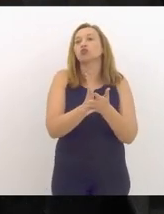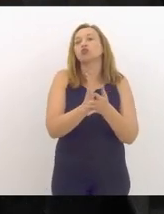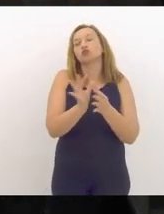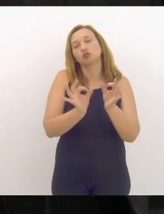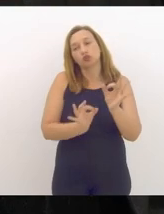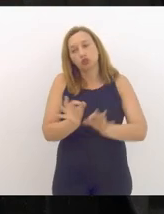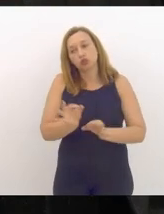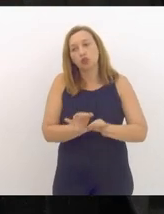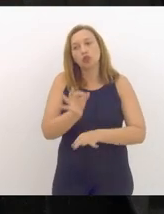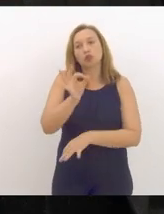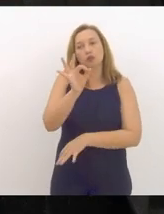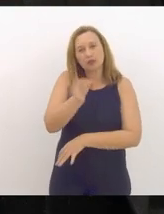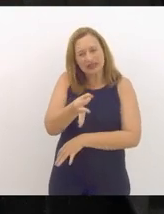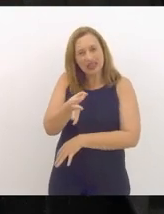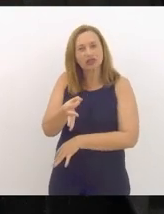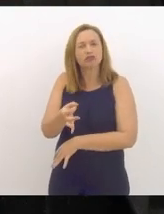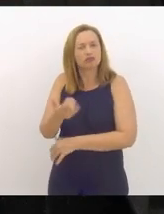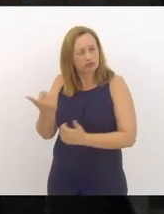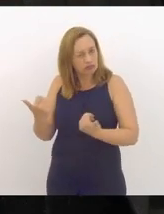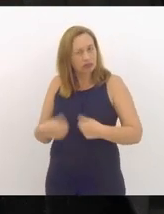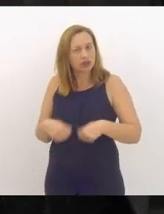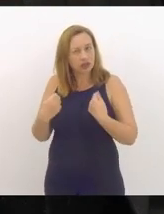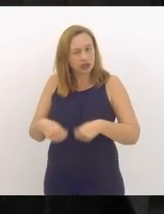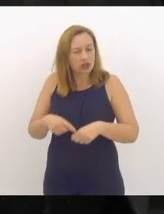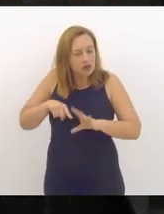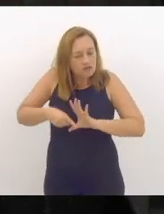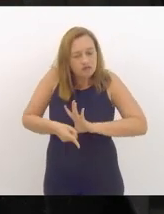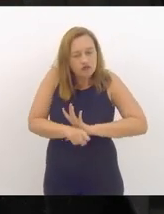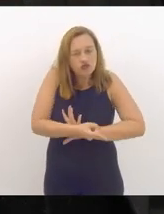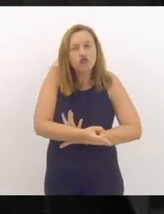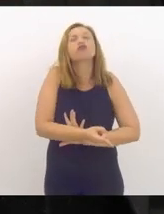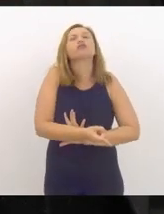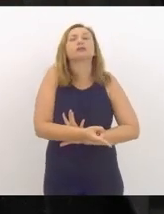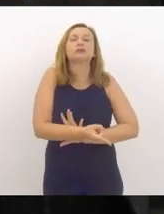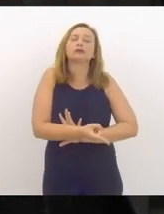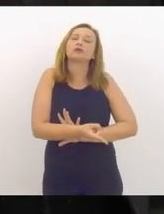precisam, de fato, ser profundamente